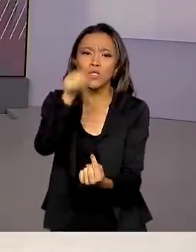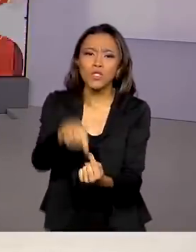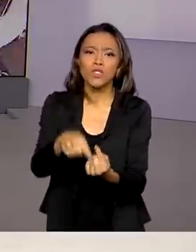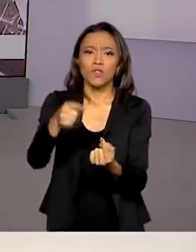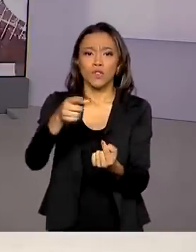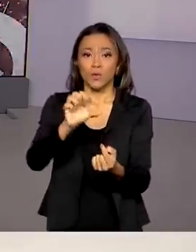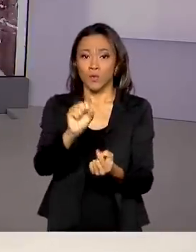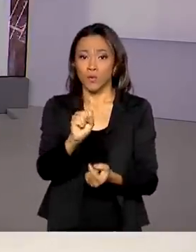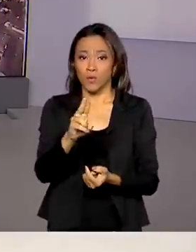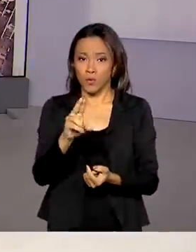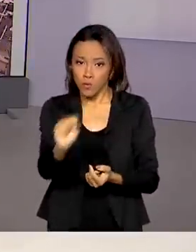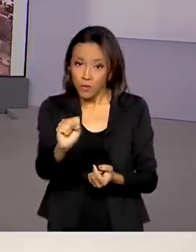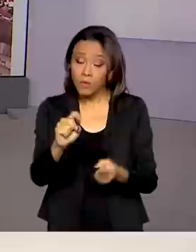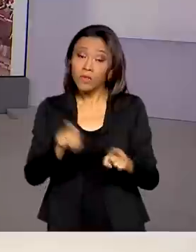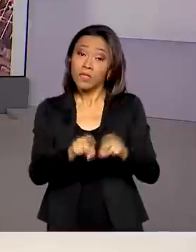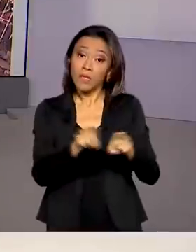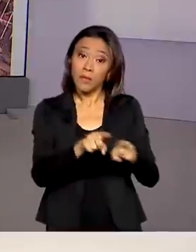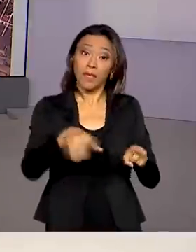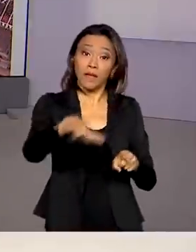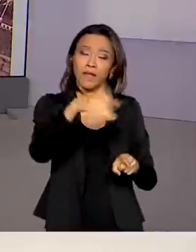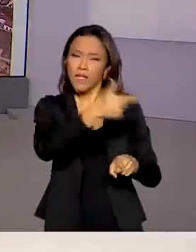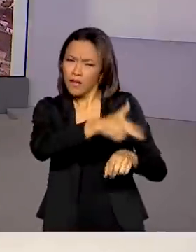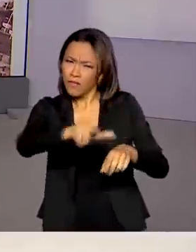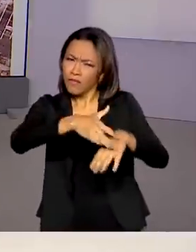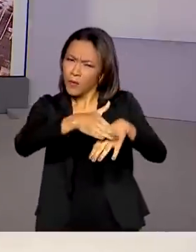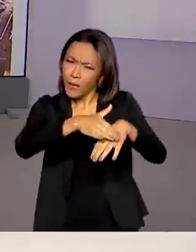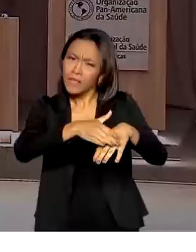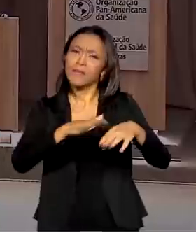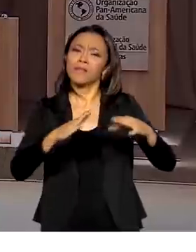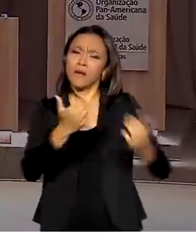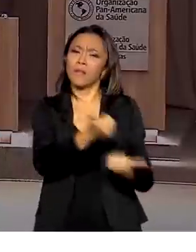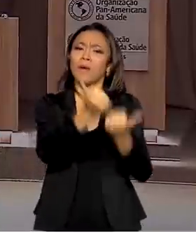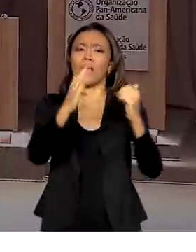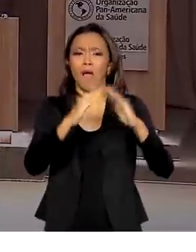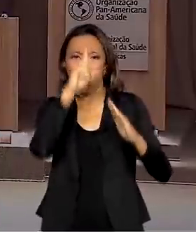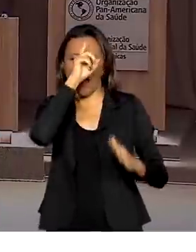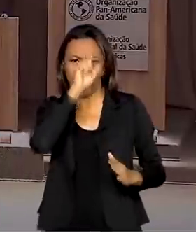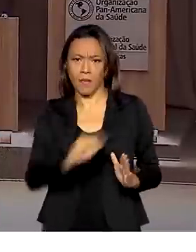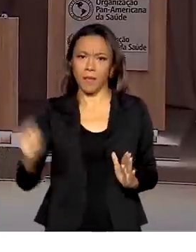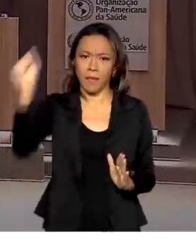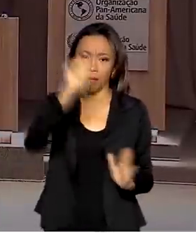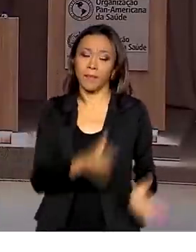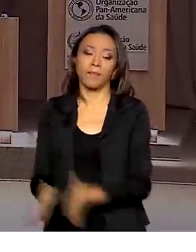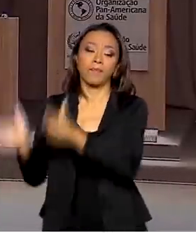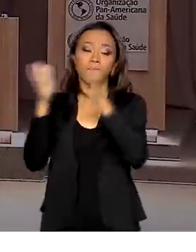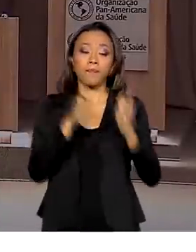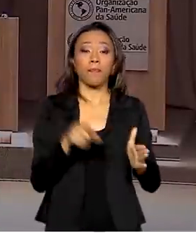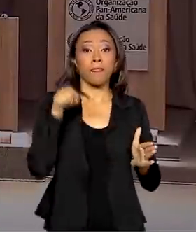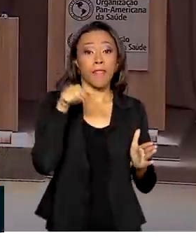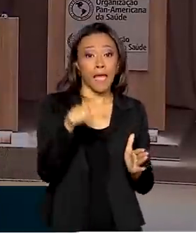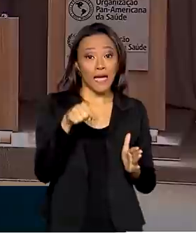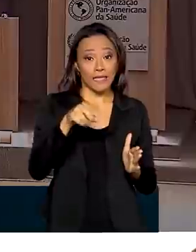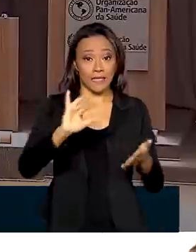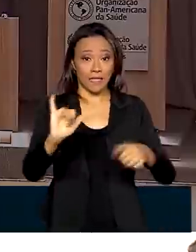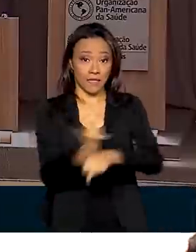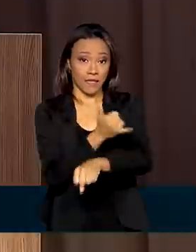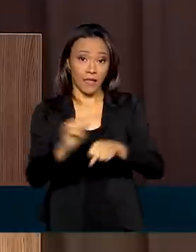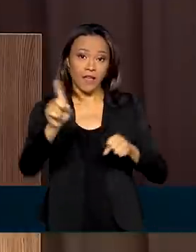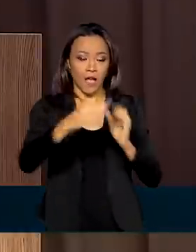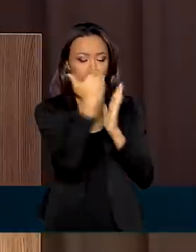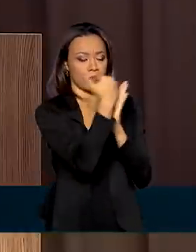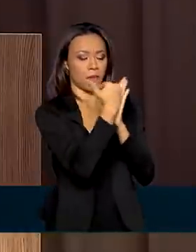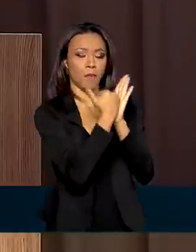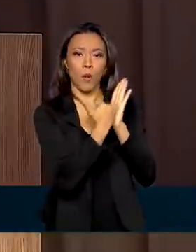para o combate à covid-19 e outras doenças. As medidas fazem parte do programa Vigiar SUS,